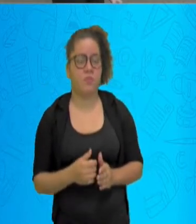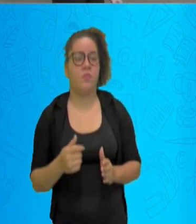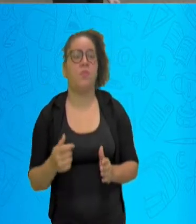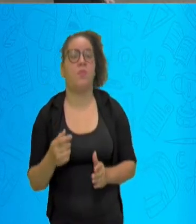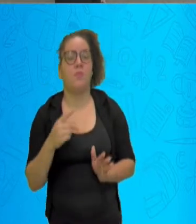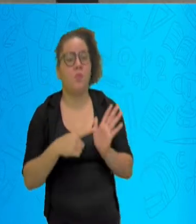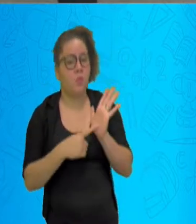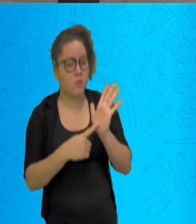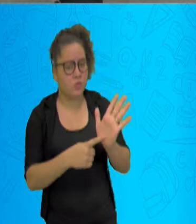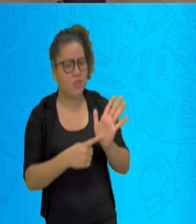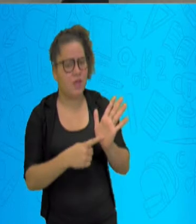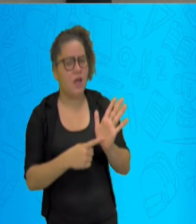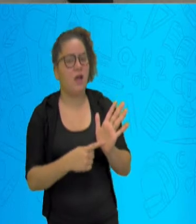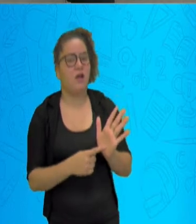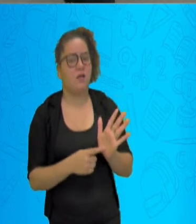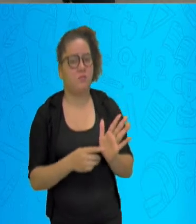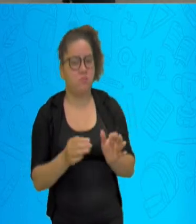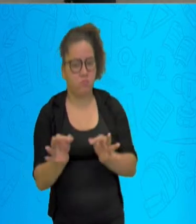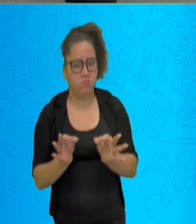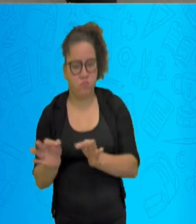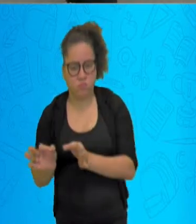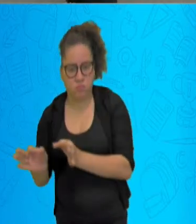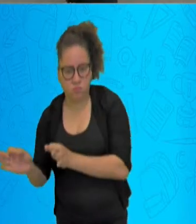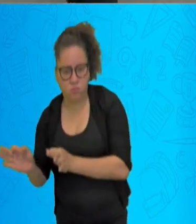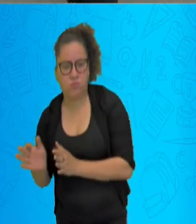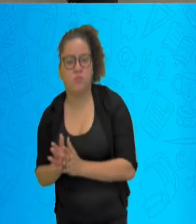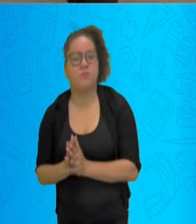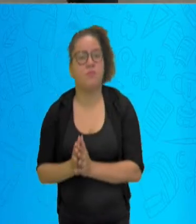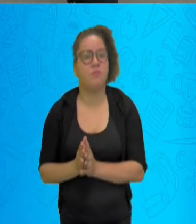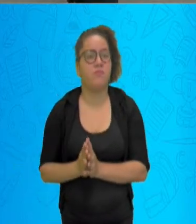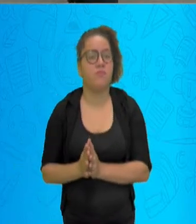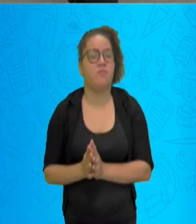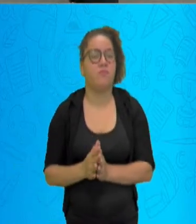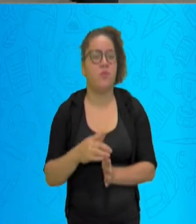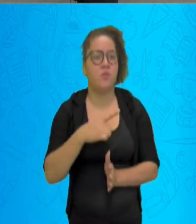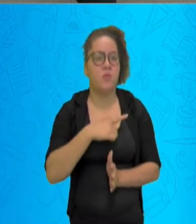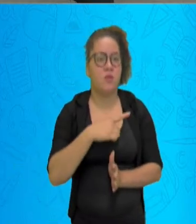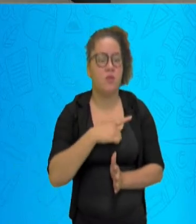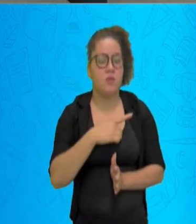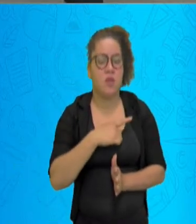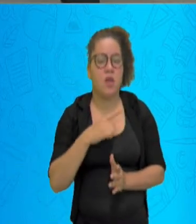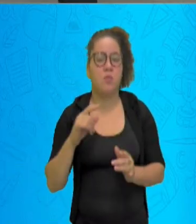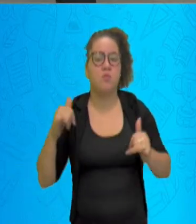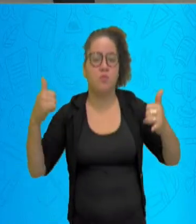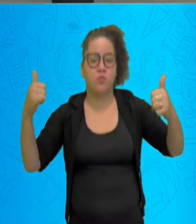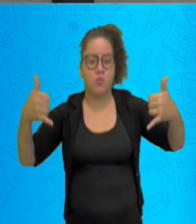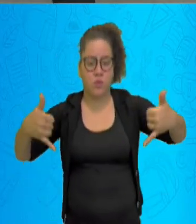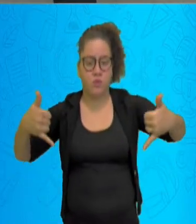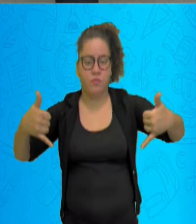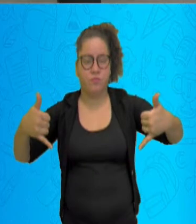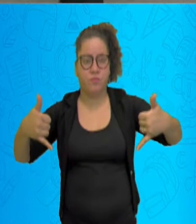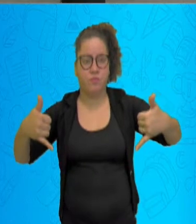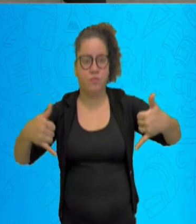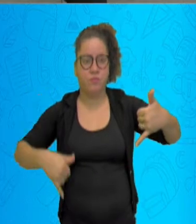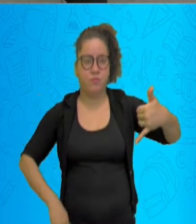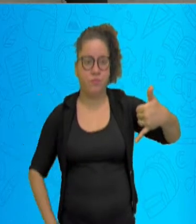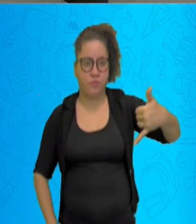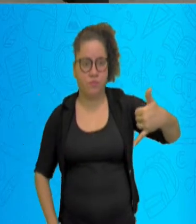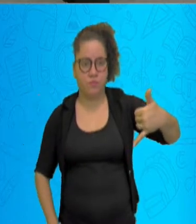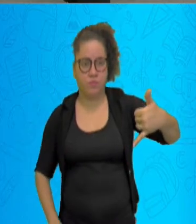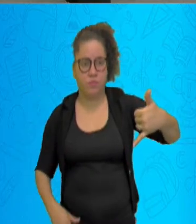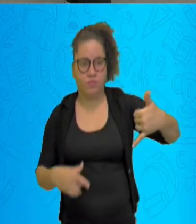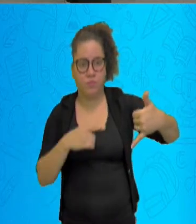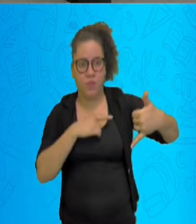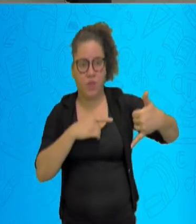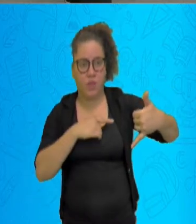vou mostrar passo a passo. Presta atenção que nós temos aqui uma chave. Nós também